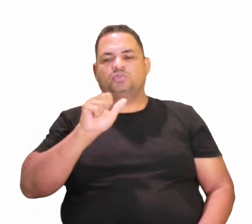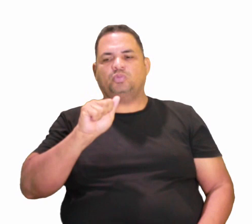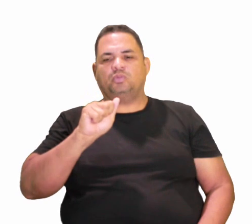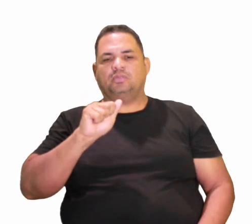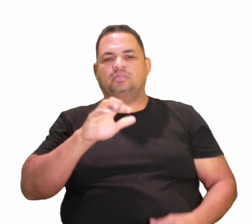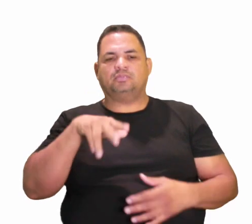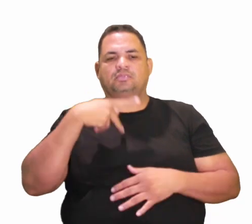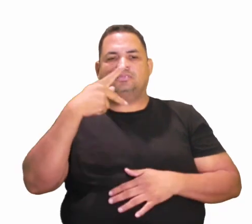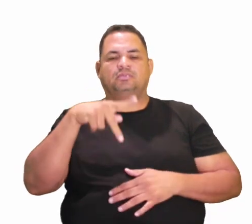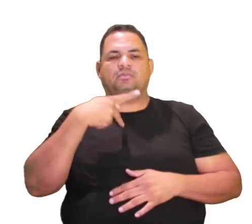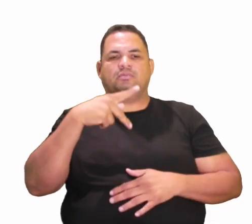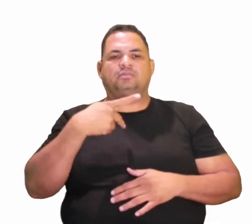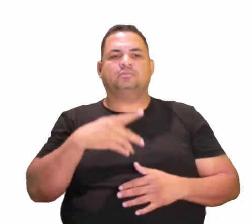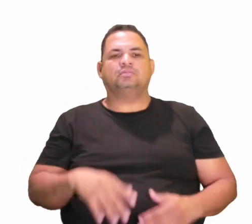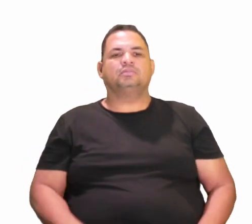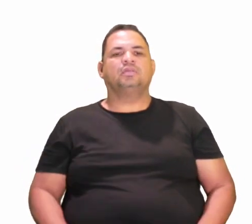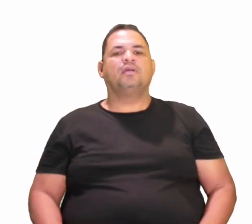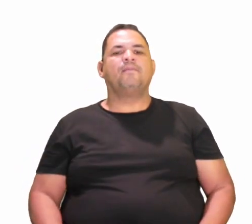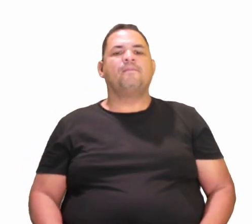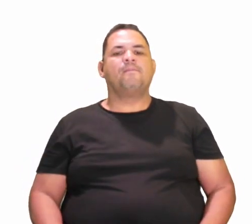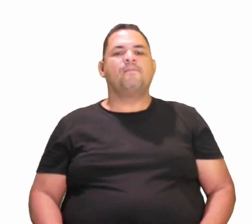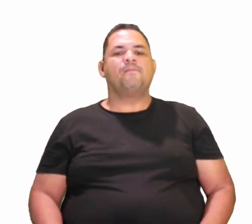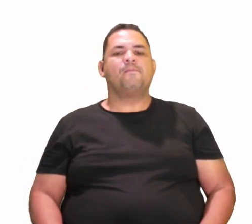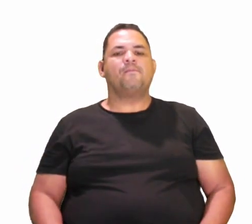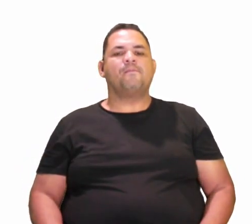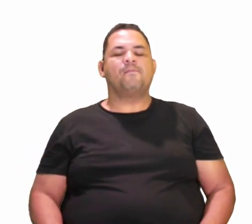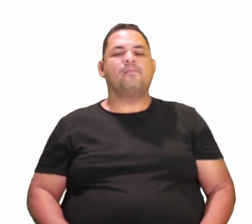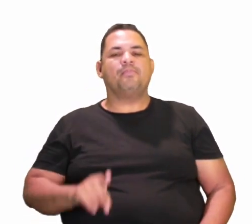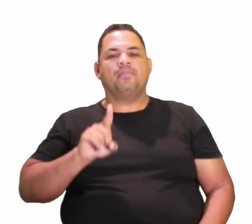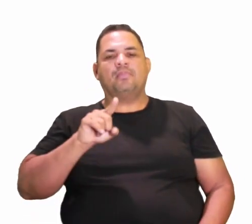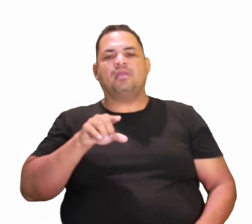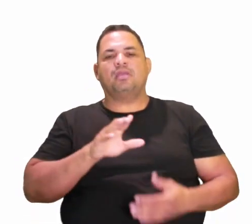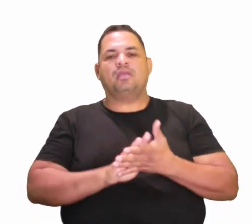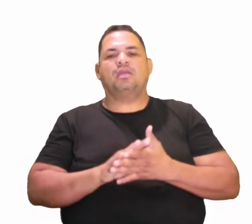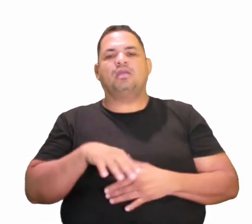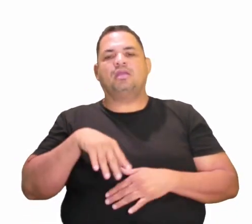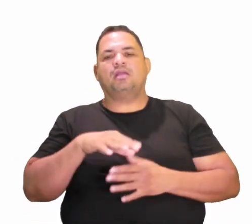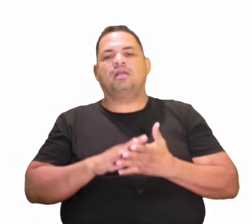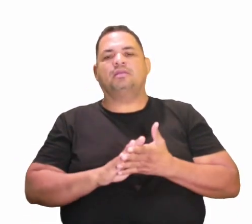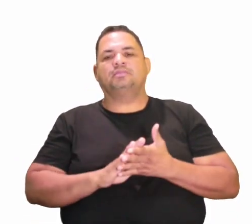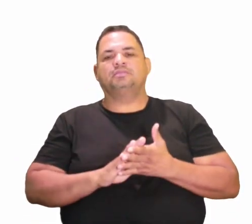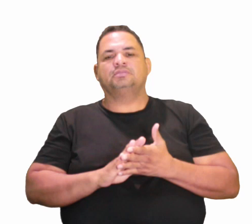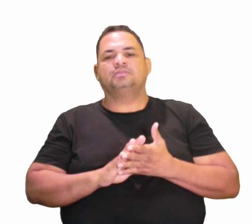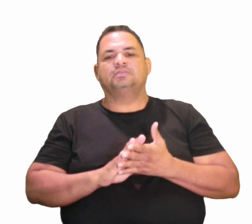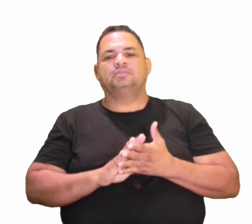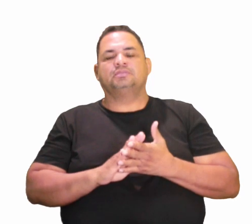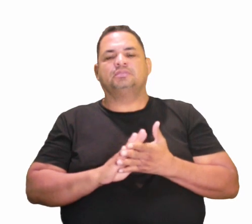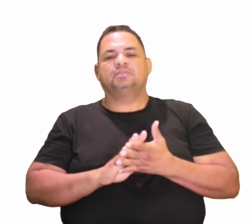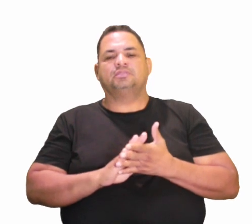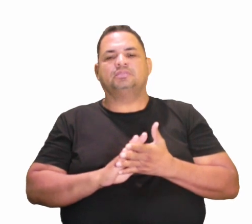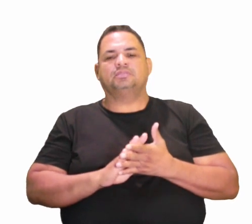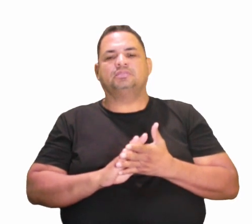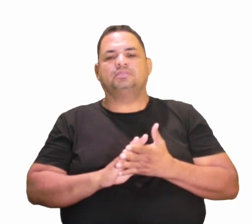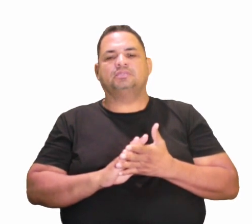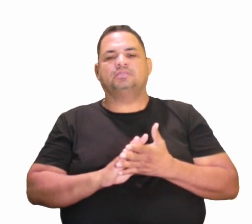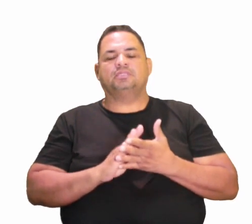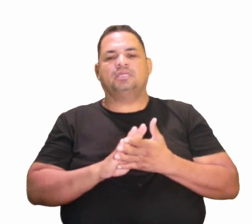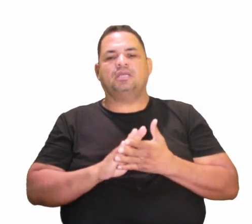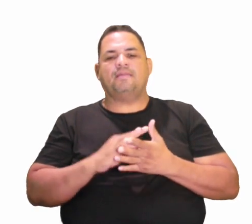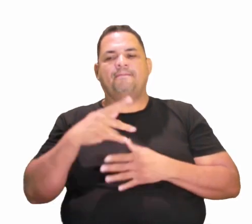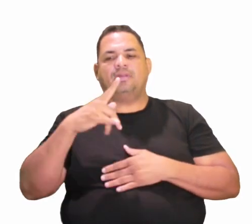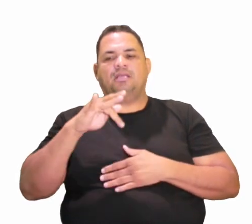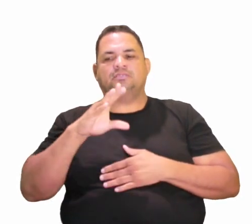vai falar It's Easter. É a Páscoa. Easter,